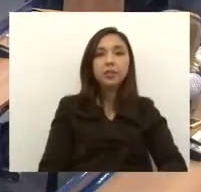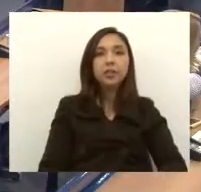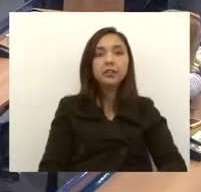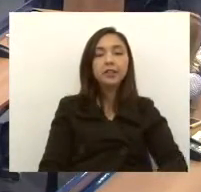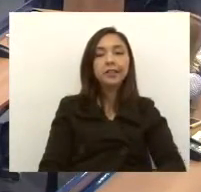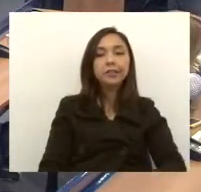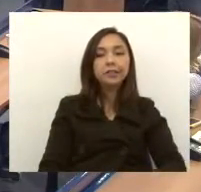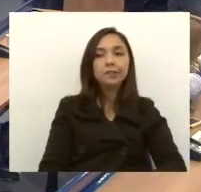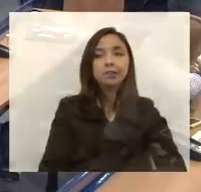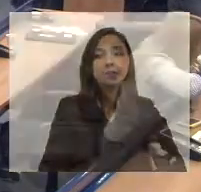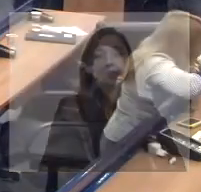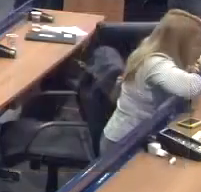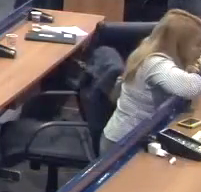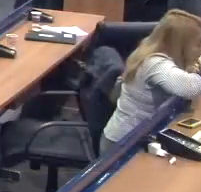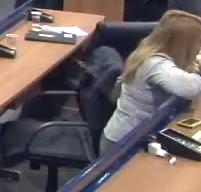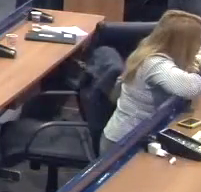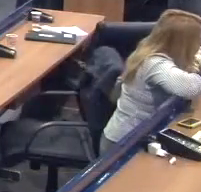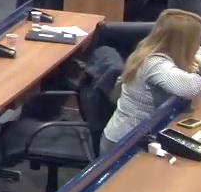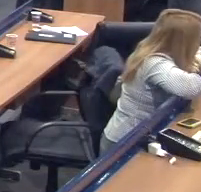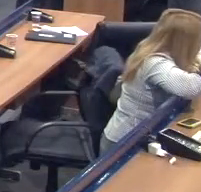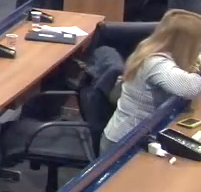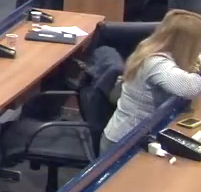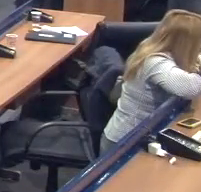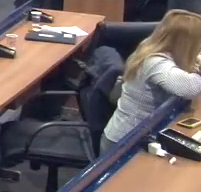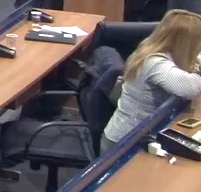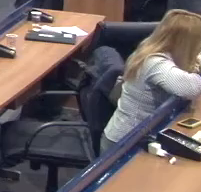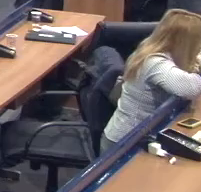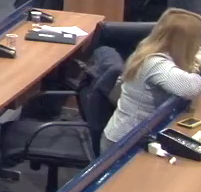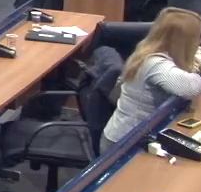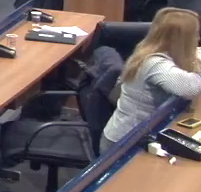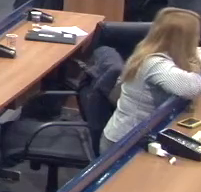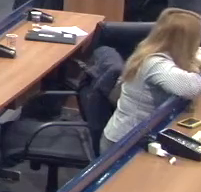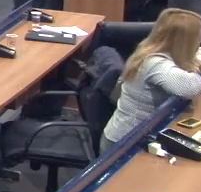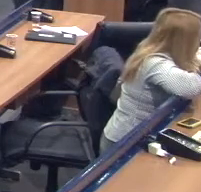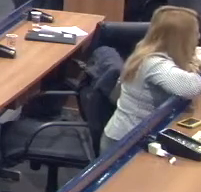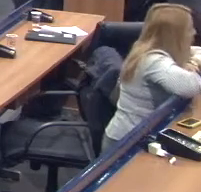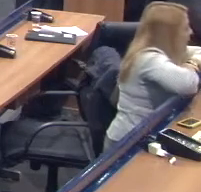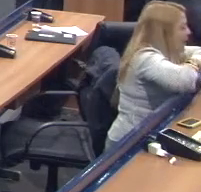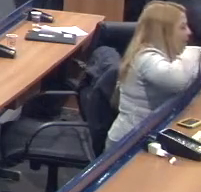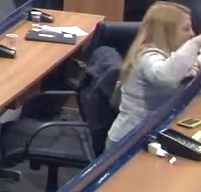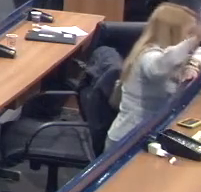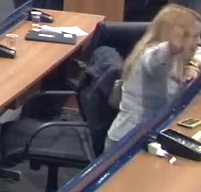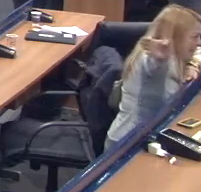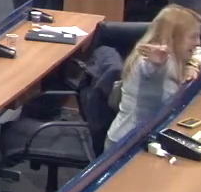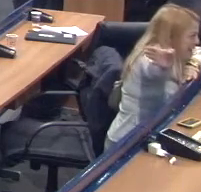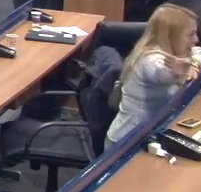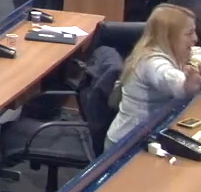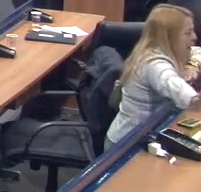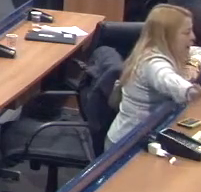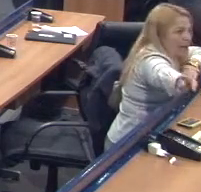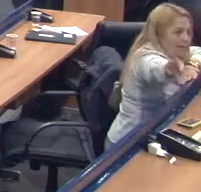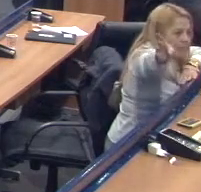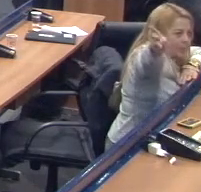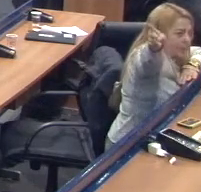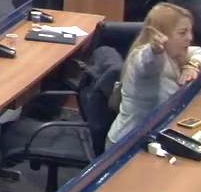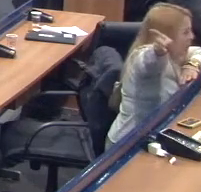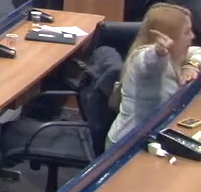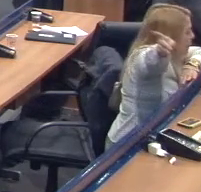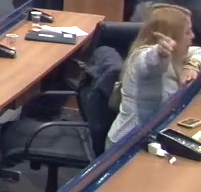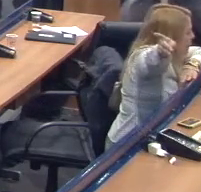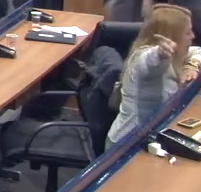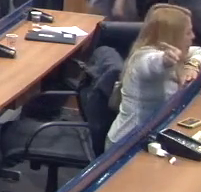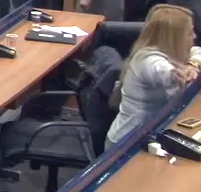Pela ordem, senhor presidente. Pela ordem, vereador. Para justificar, senhor presidente. Para justificar, vereador. Senhor presidente, em primeiro